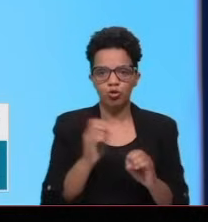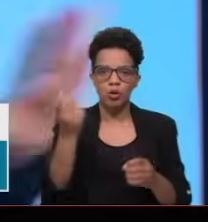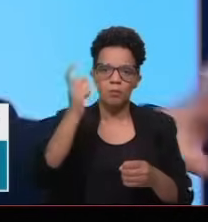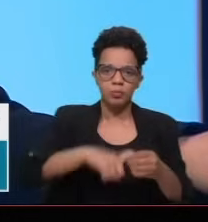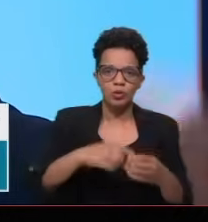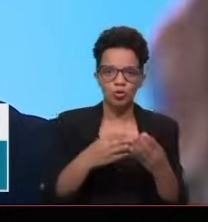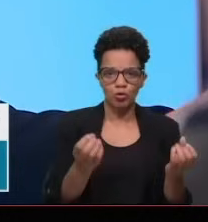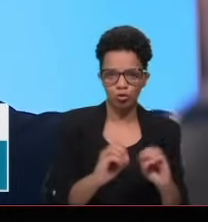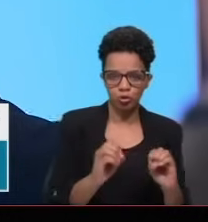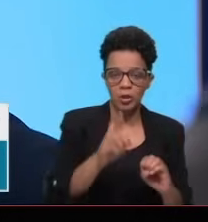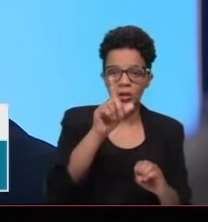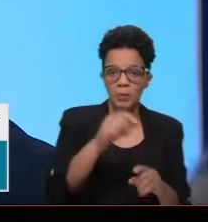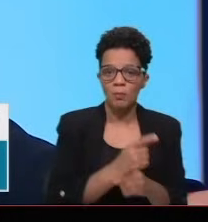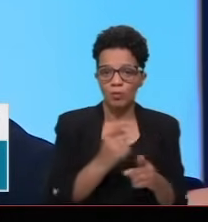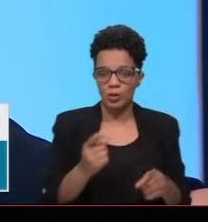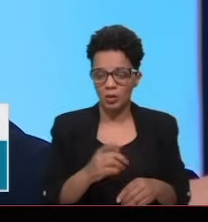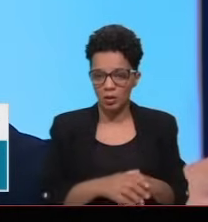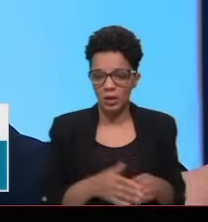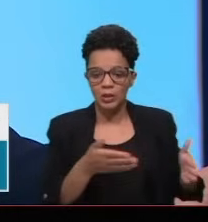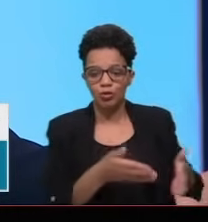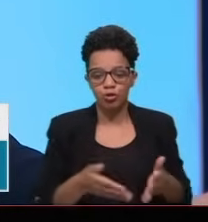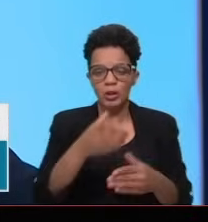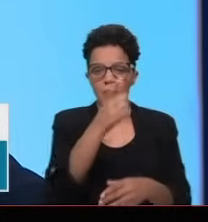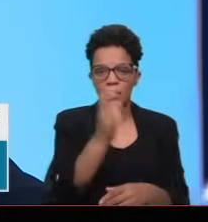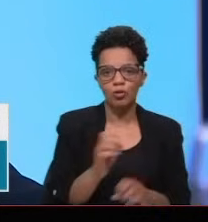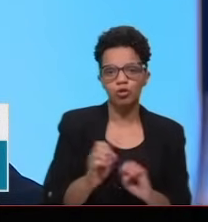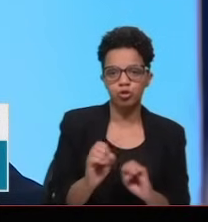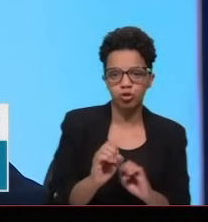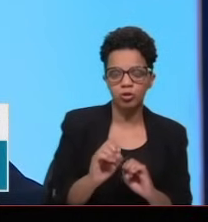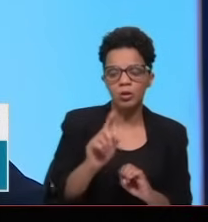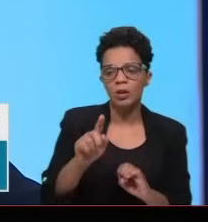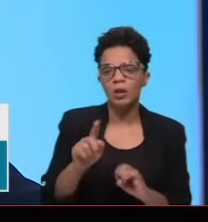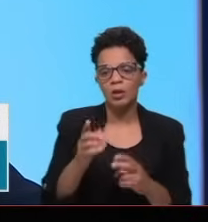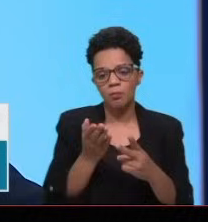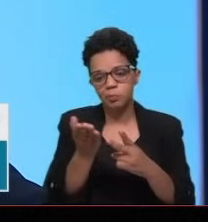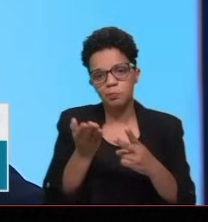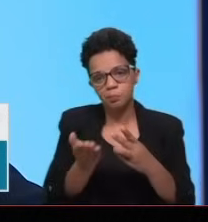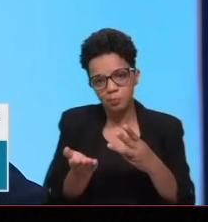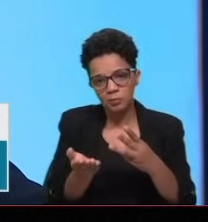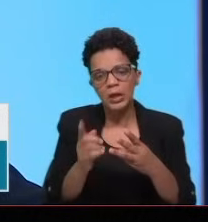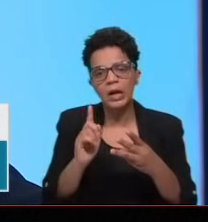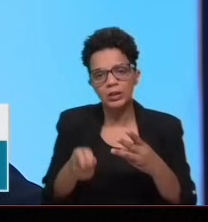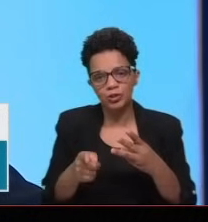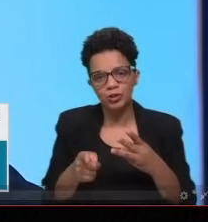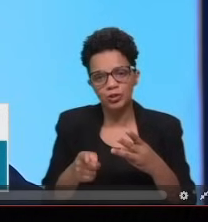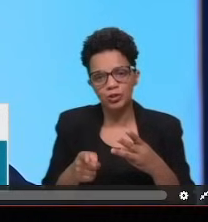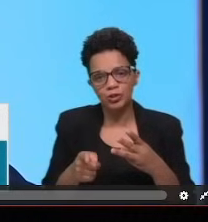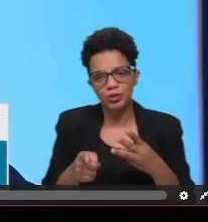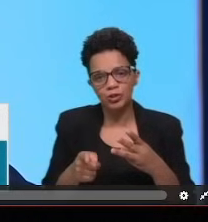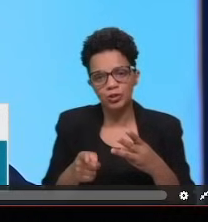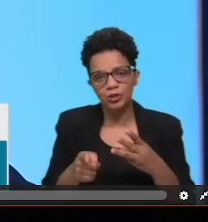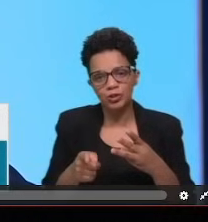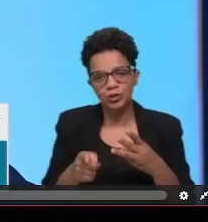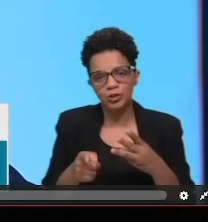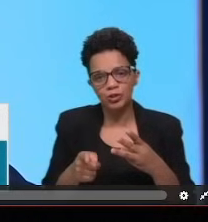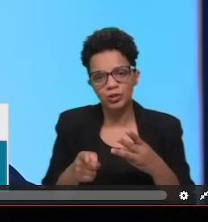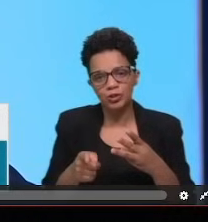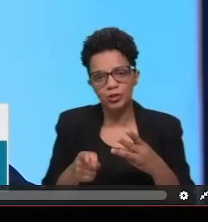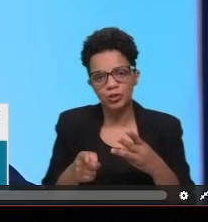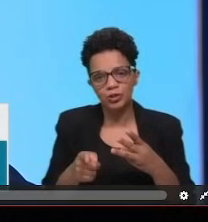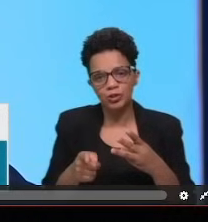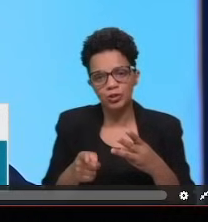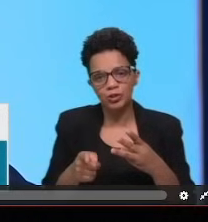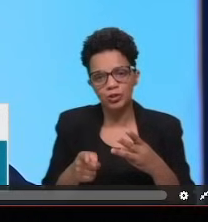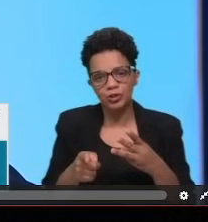haver solução até porque se não houver um caminho para a paz negociado as outras duas alternativas são a destruição ó Catarin acho que é muito fácil falar de